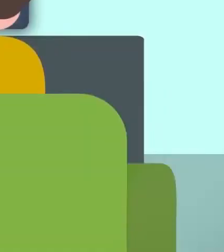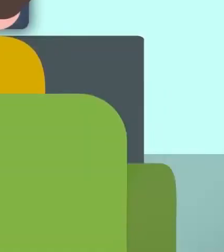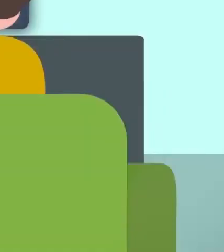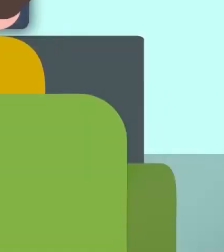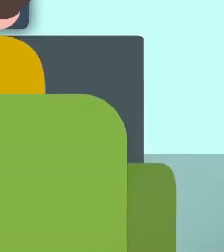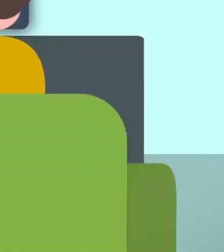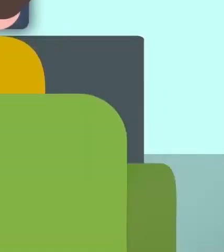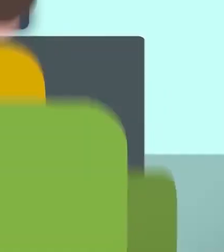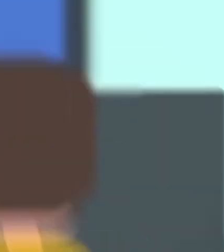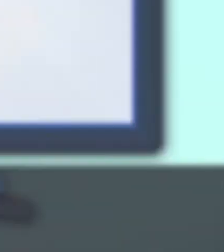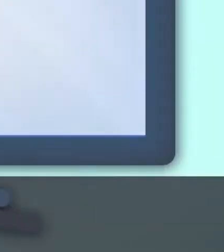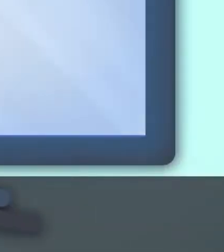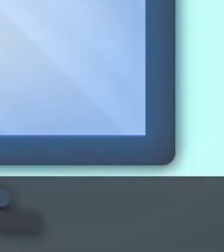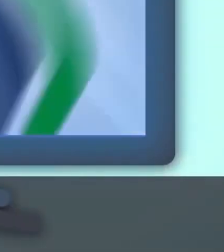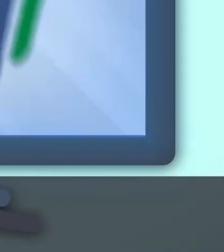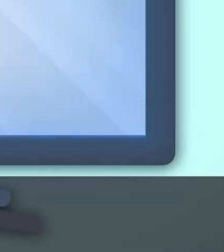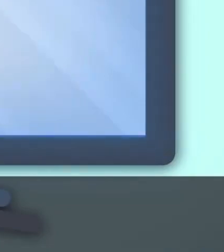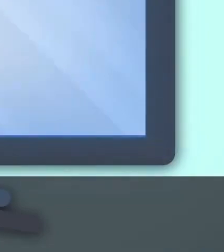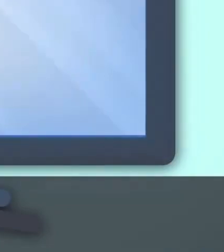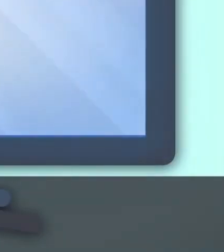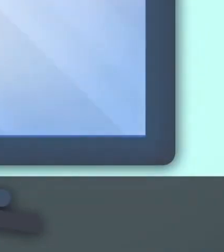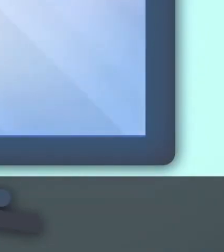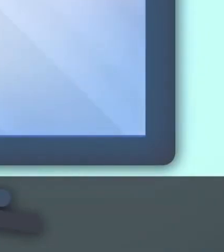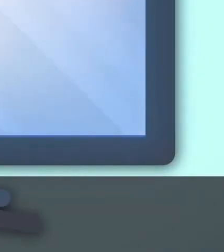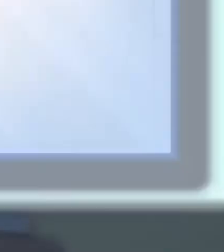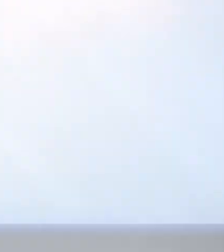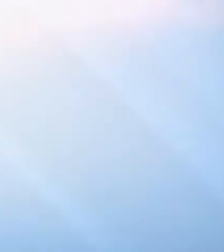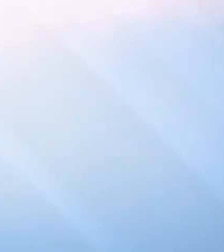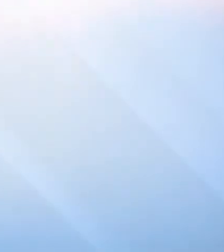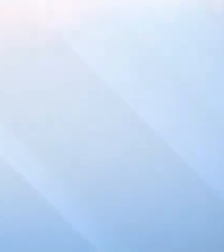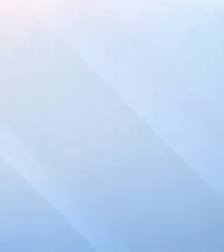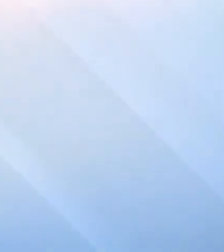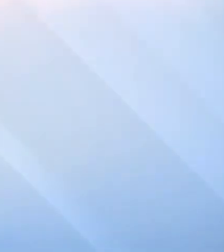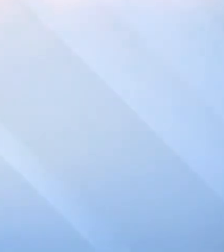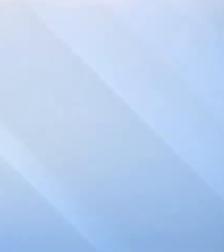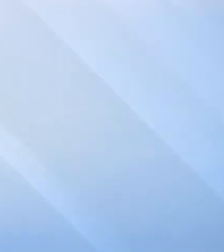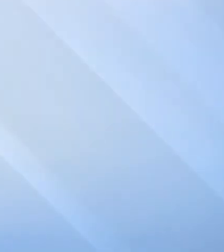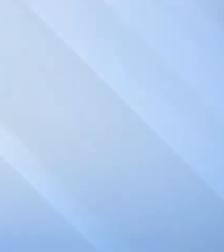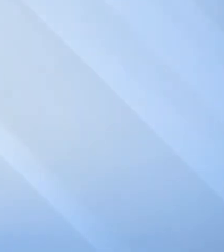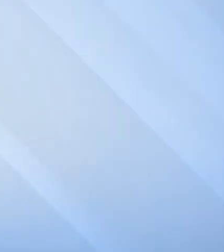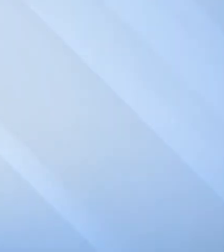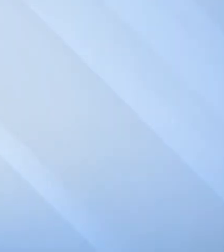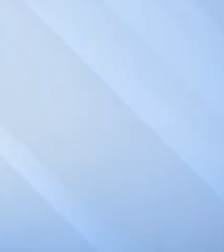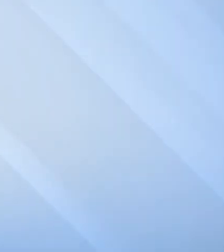mas, crianças, estamos aí de volta em breve. Professora Edla, um beijo em cada aluno. Para todos